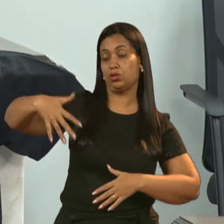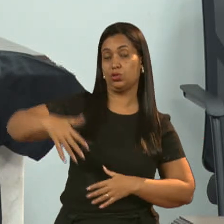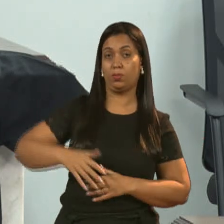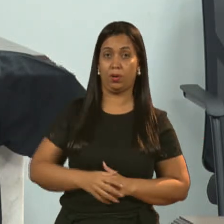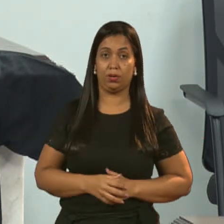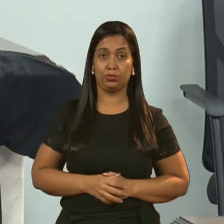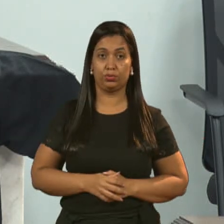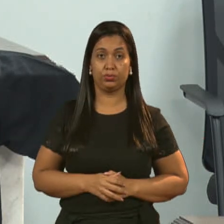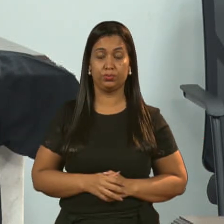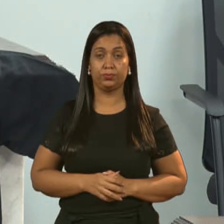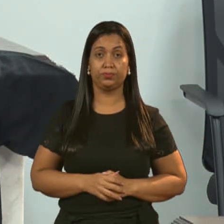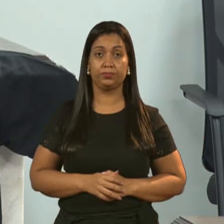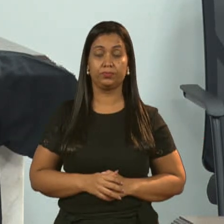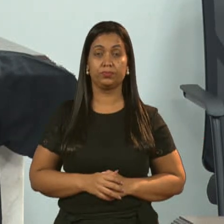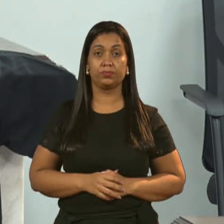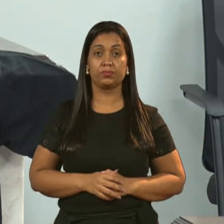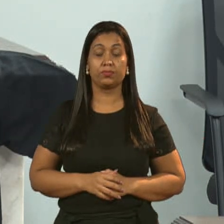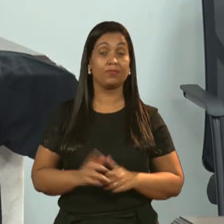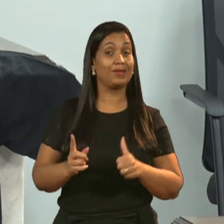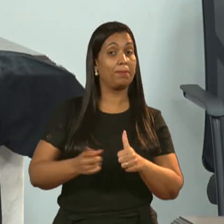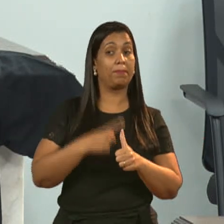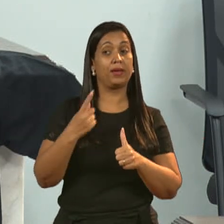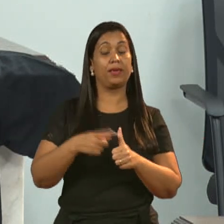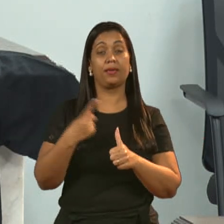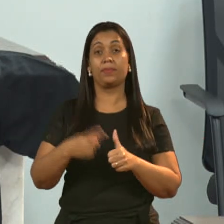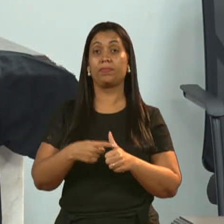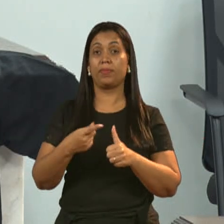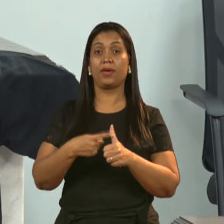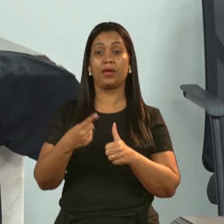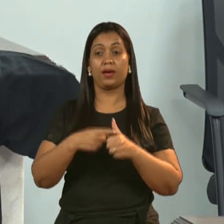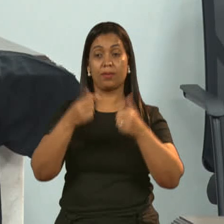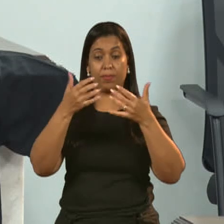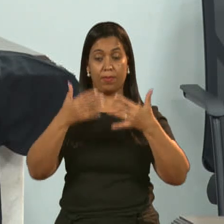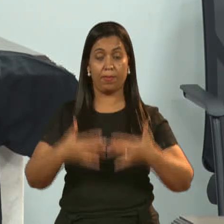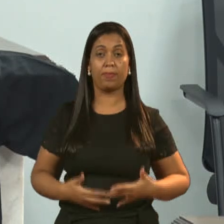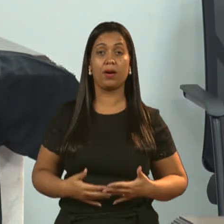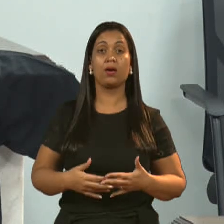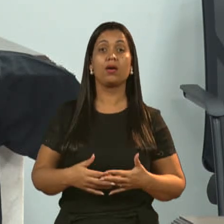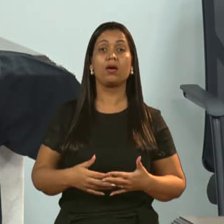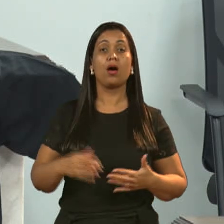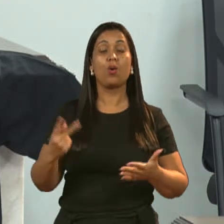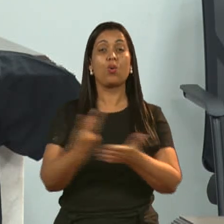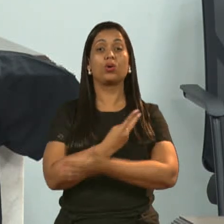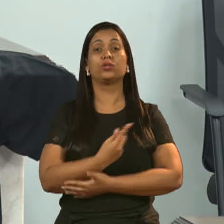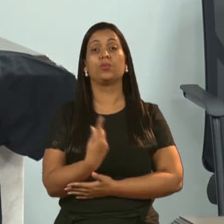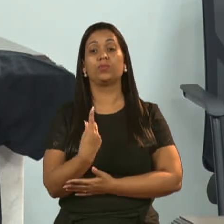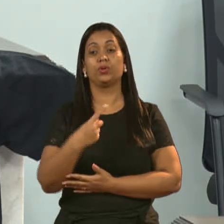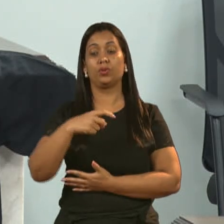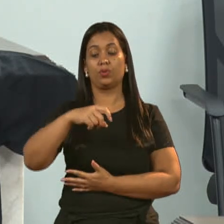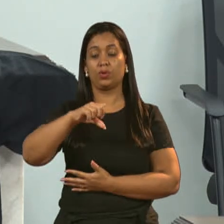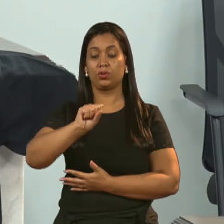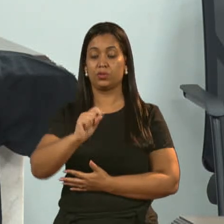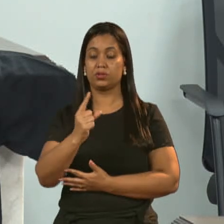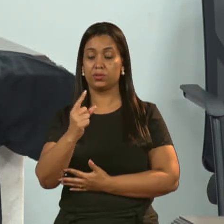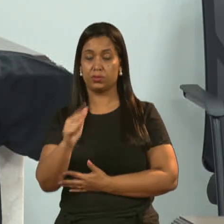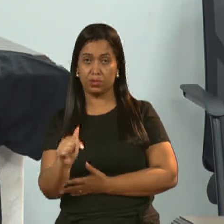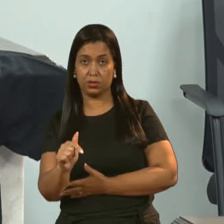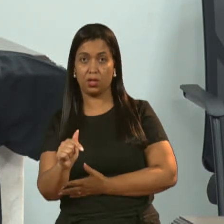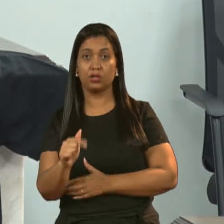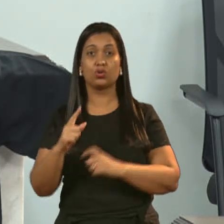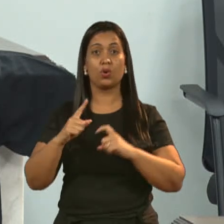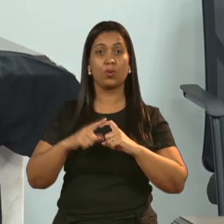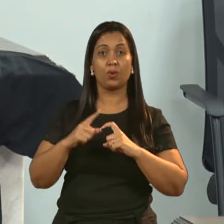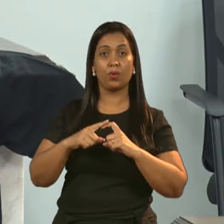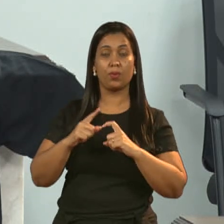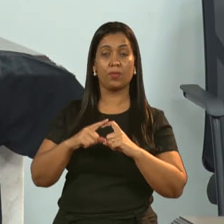alcance. A primeira descrição da doença de Parkinson ocorreu em 1817, feita pelo médico